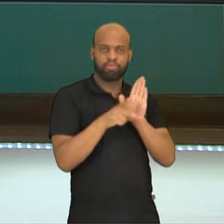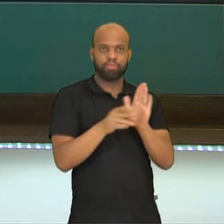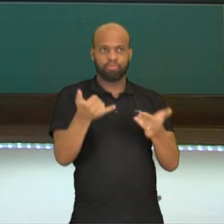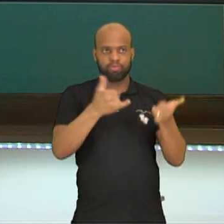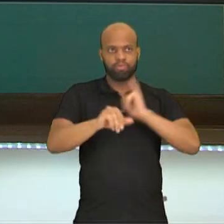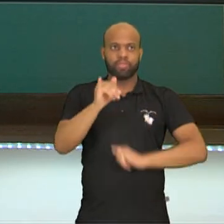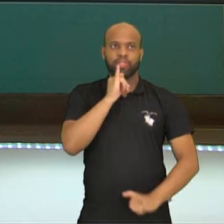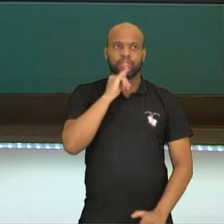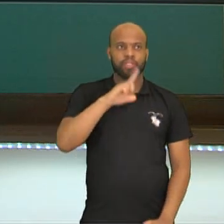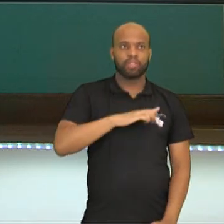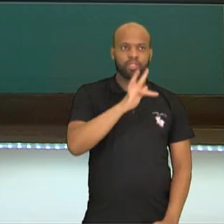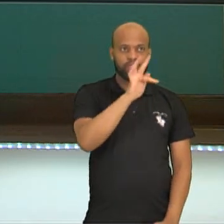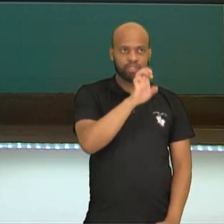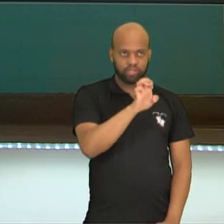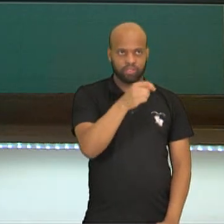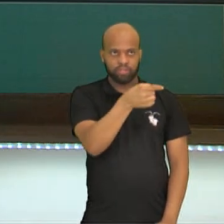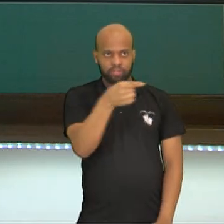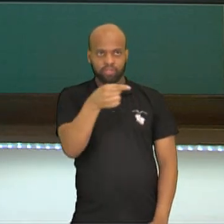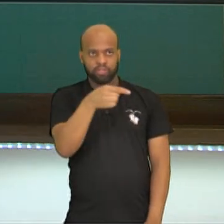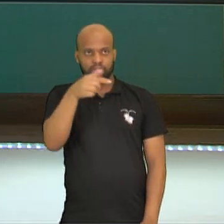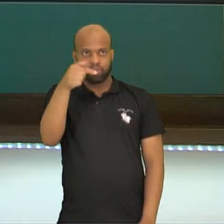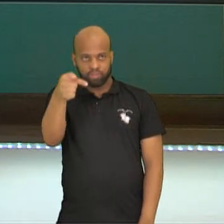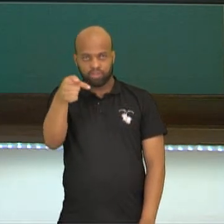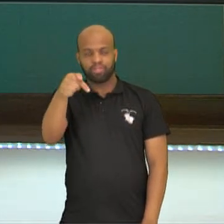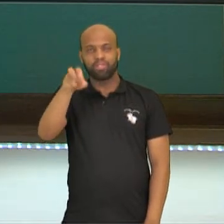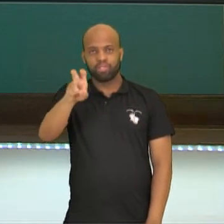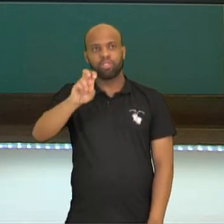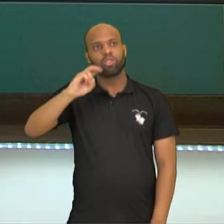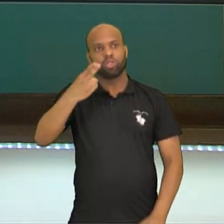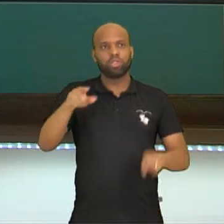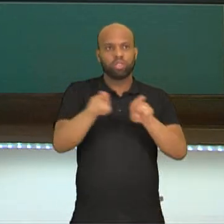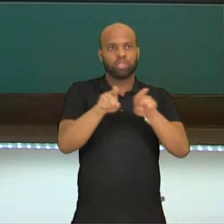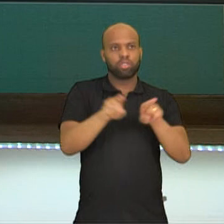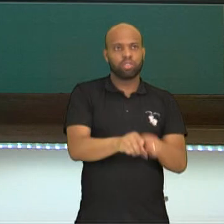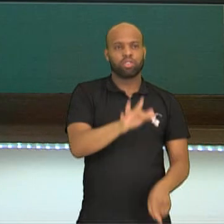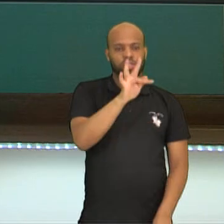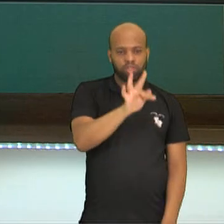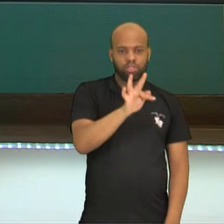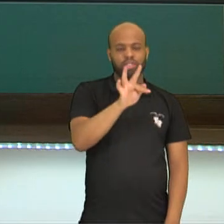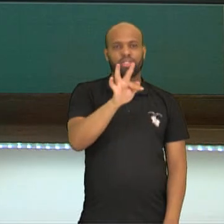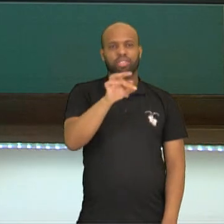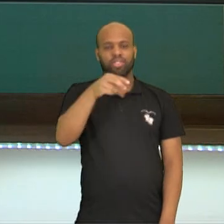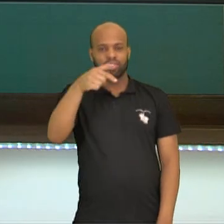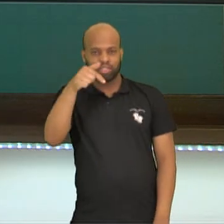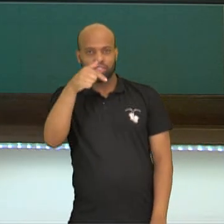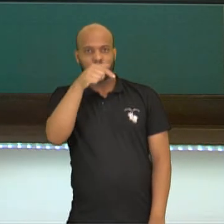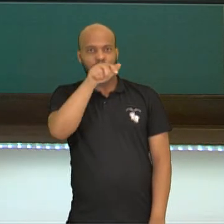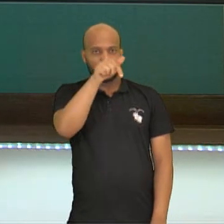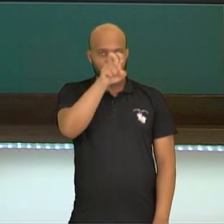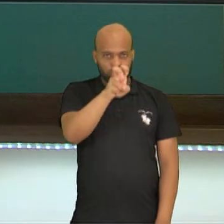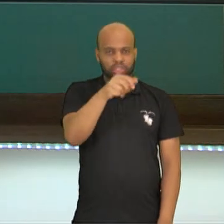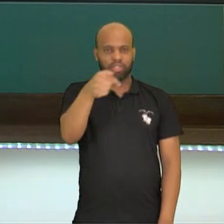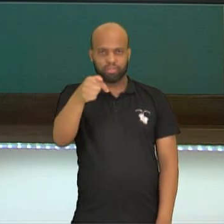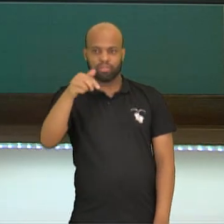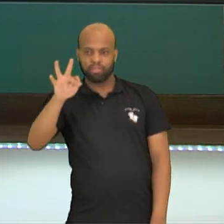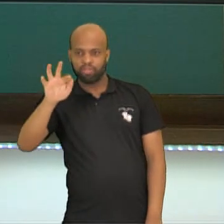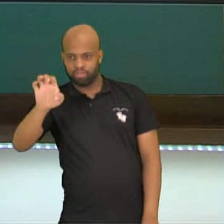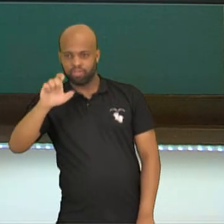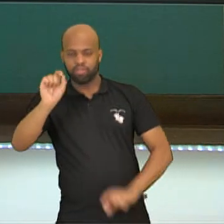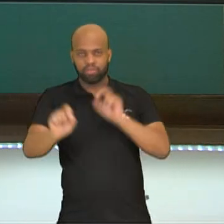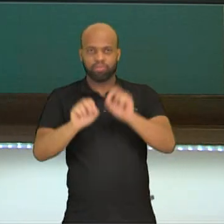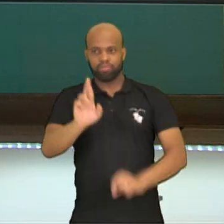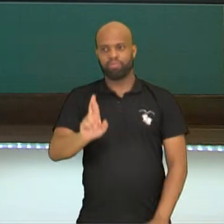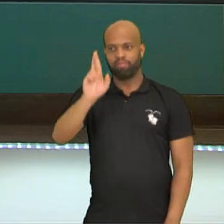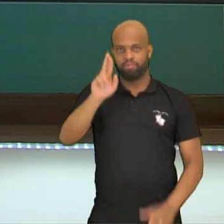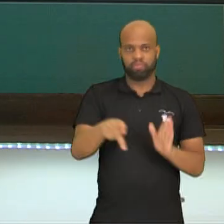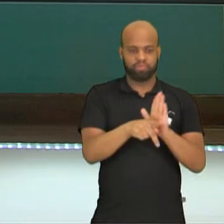ferro, tracinho 57 ou 57Fe, usando o símbolo lá do ferro para representar os isótopos